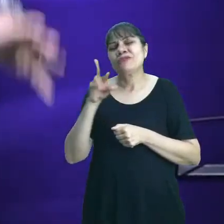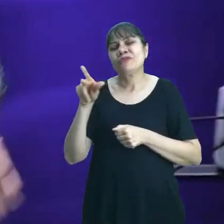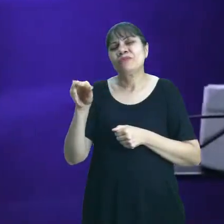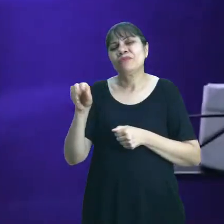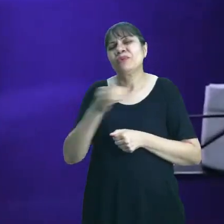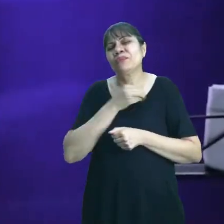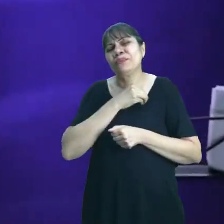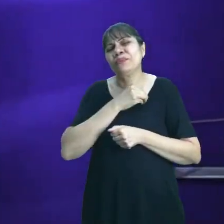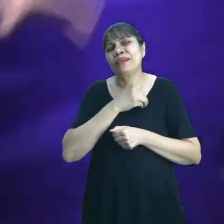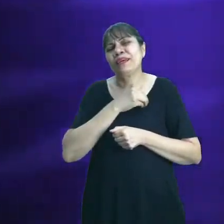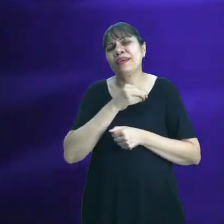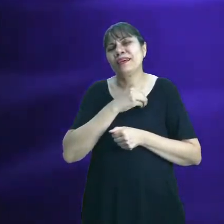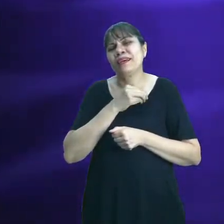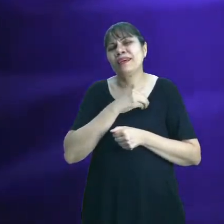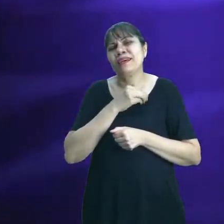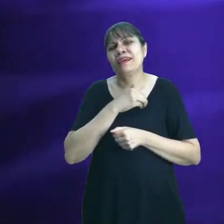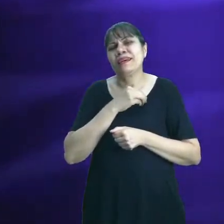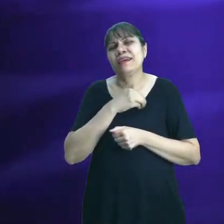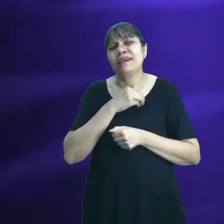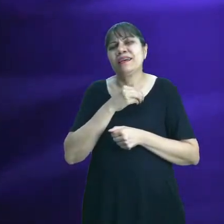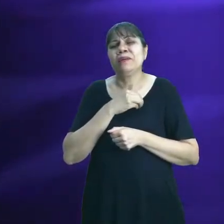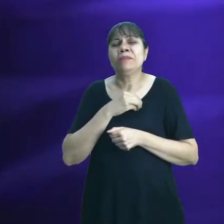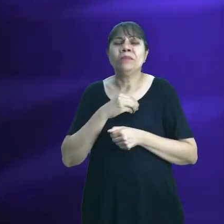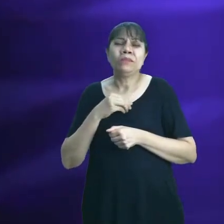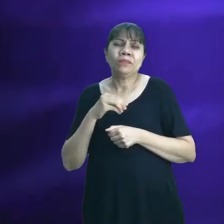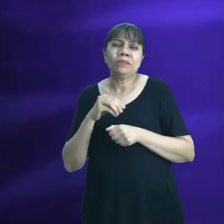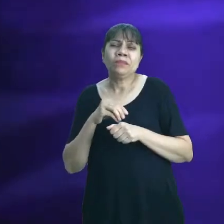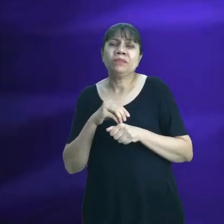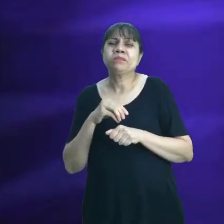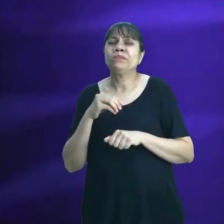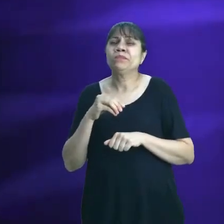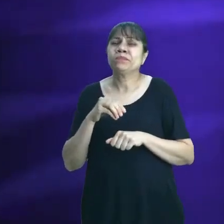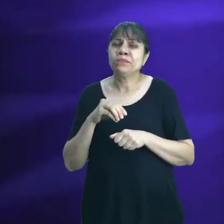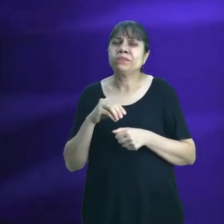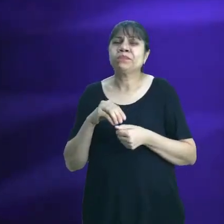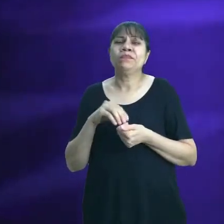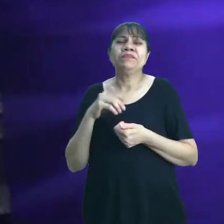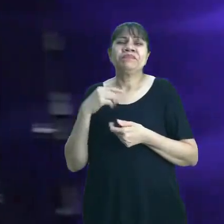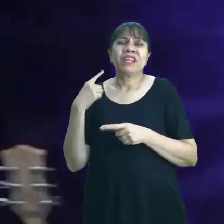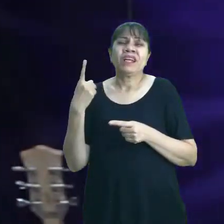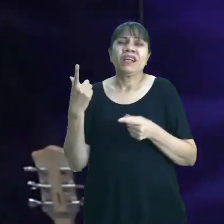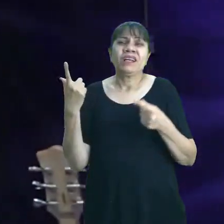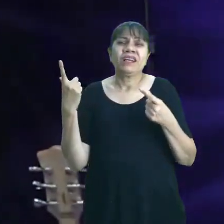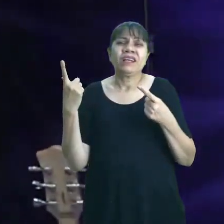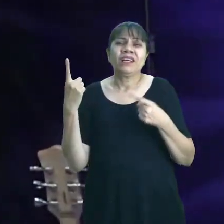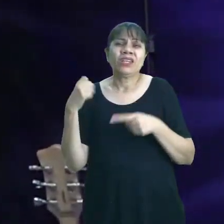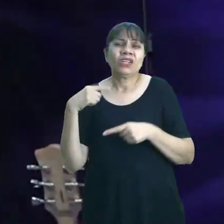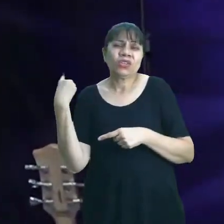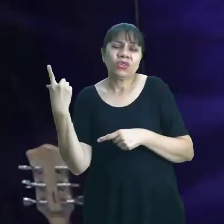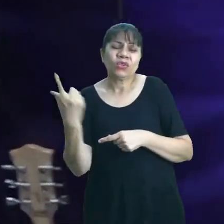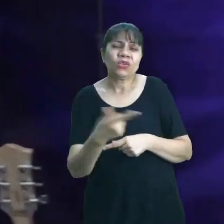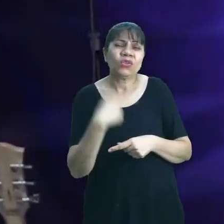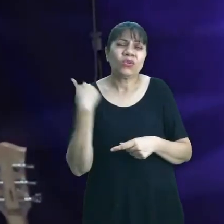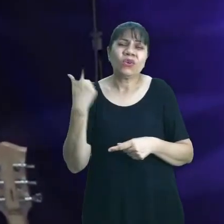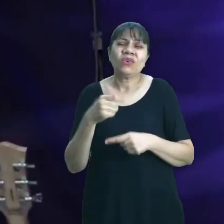A sensualidade. Nós nos transformamos numa sociedade